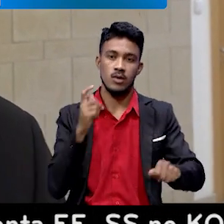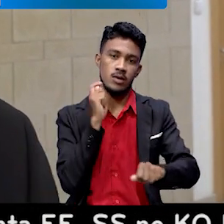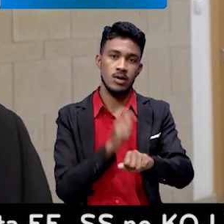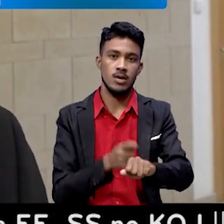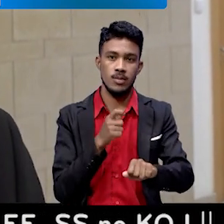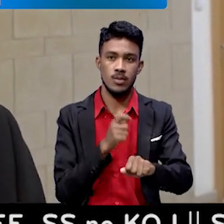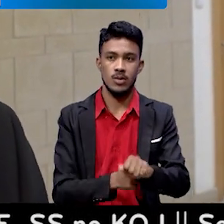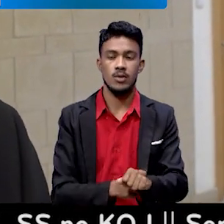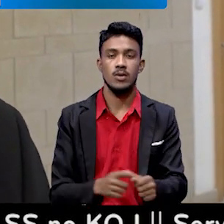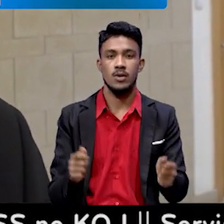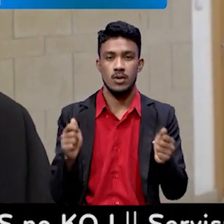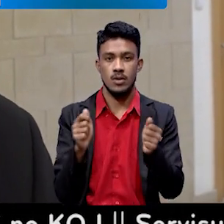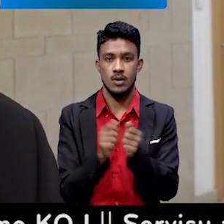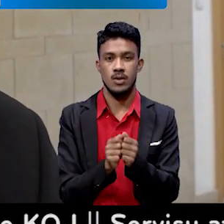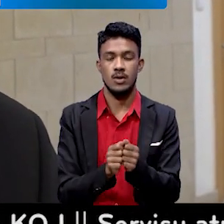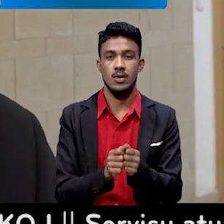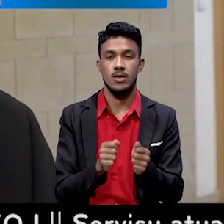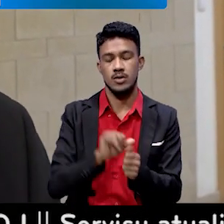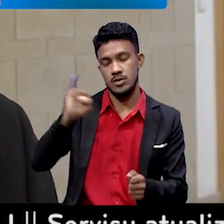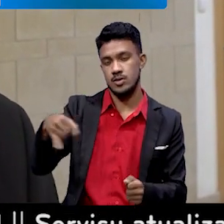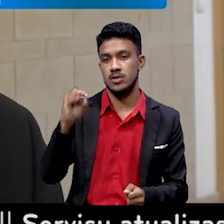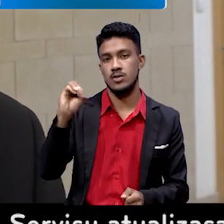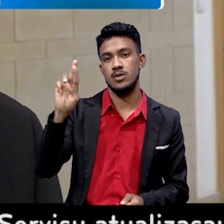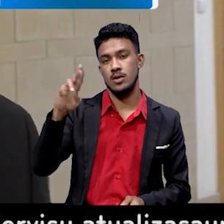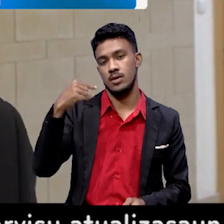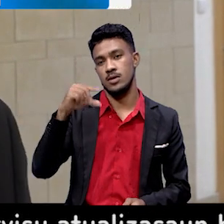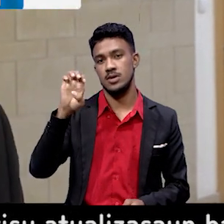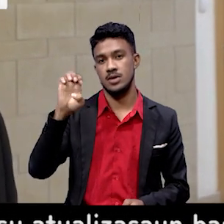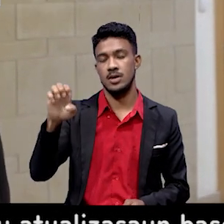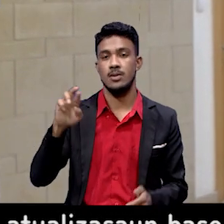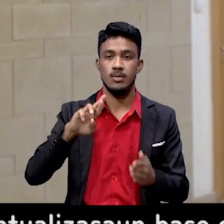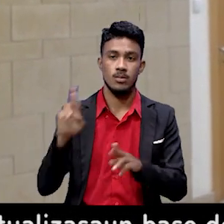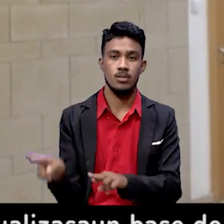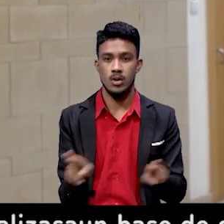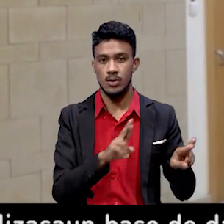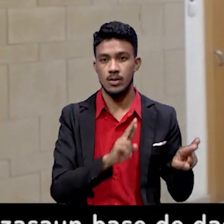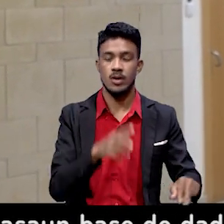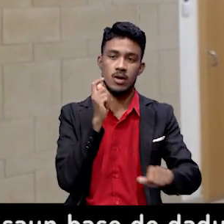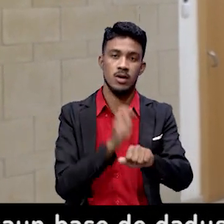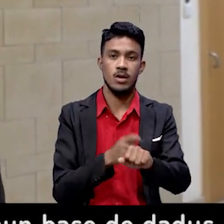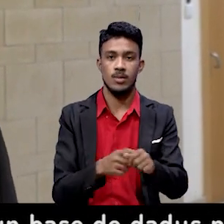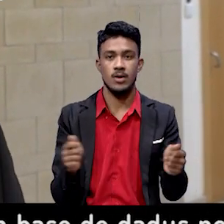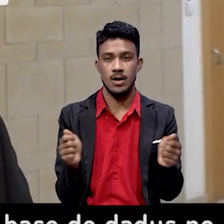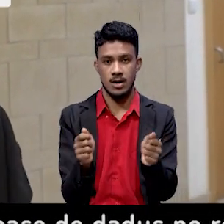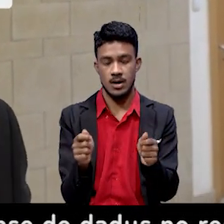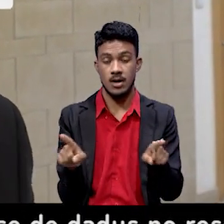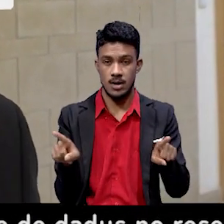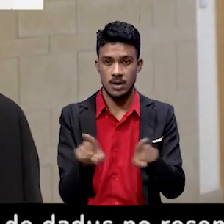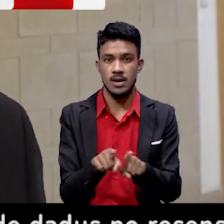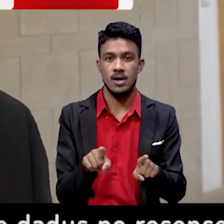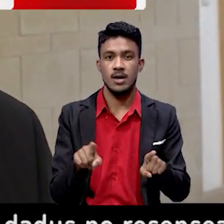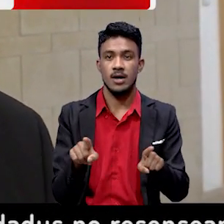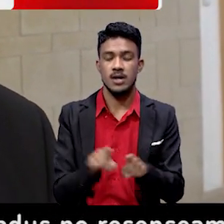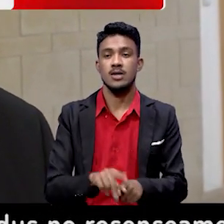da ação do ex-presidente Jorge Sampaio e pronto e neste neste momento foi com muito muito apreço que recebi